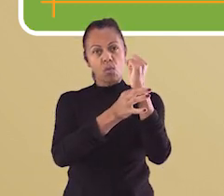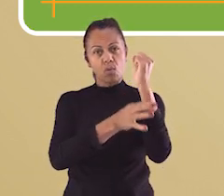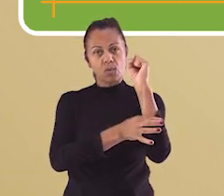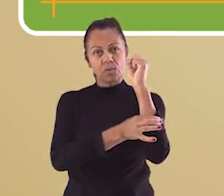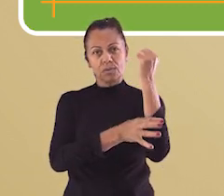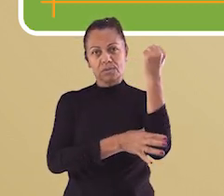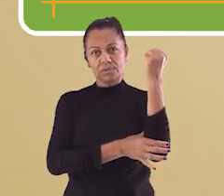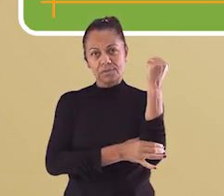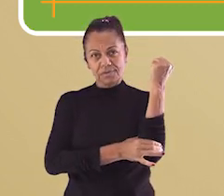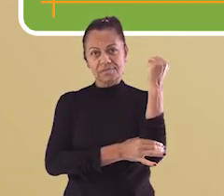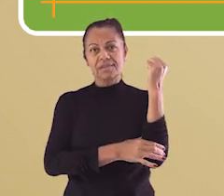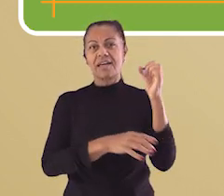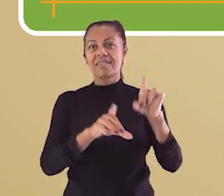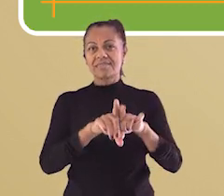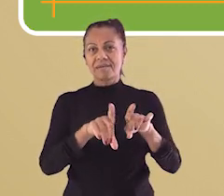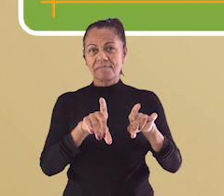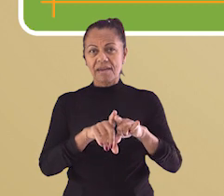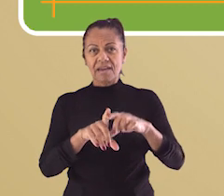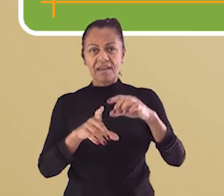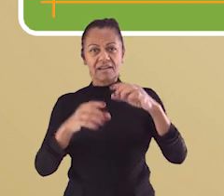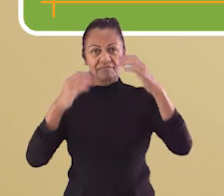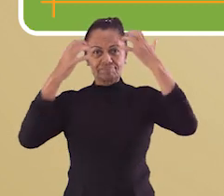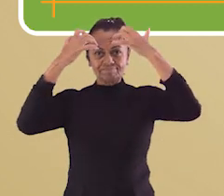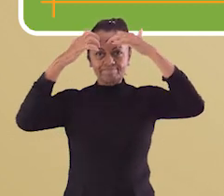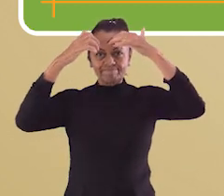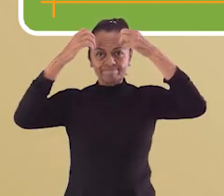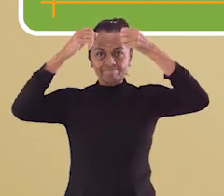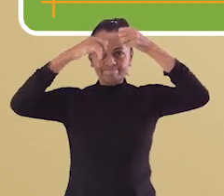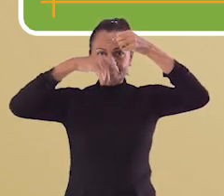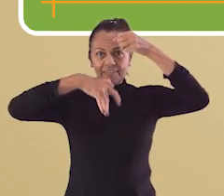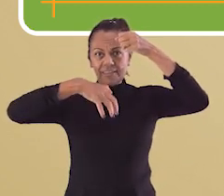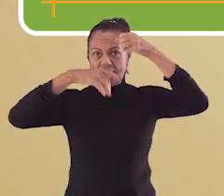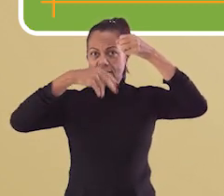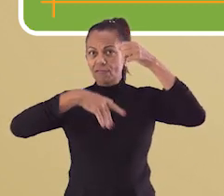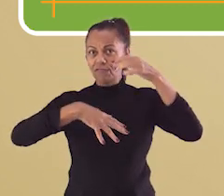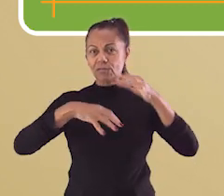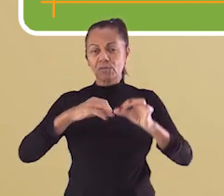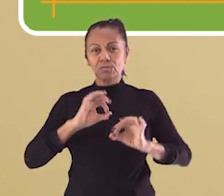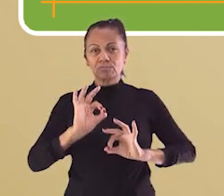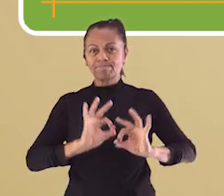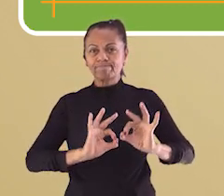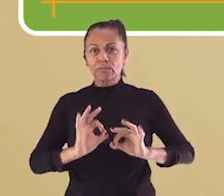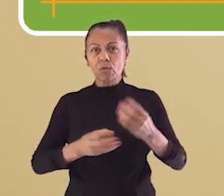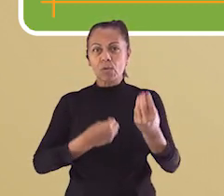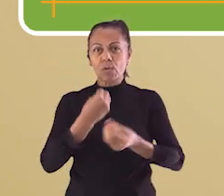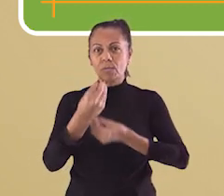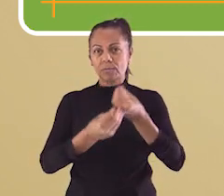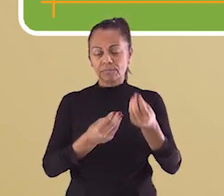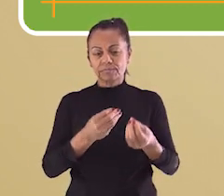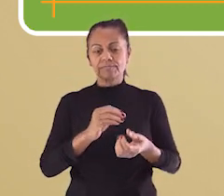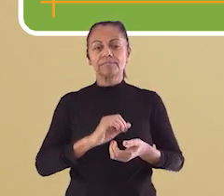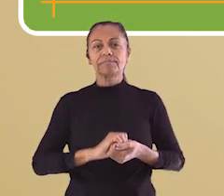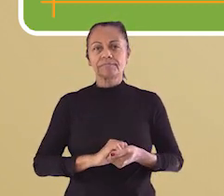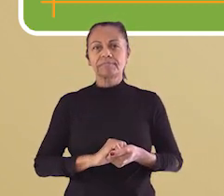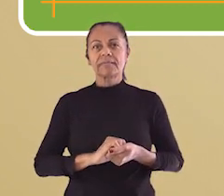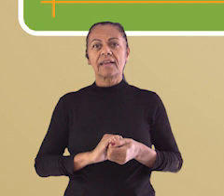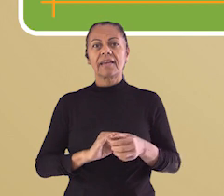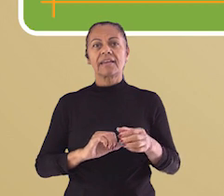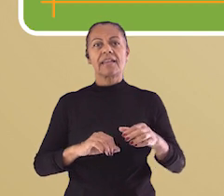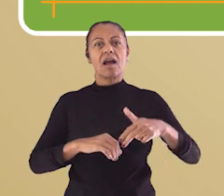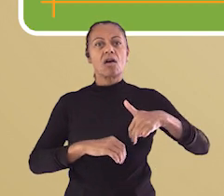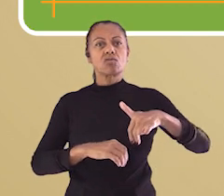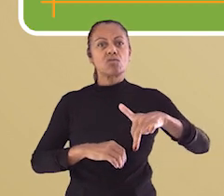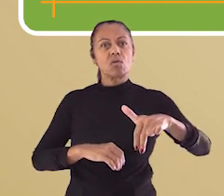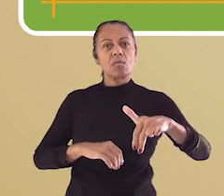na mobilidade e sustentação dos organismos, e reconhecer o papel do sistema nervoso na realização do